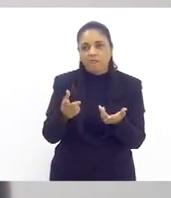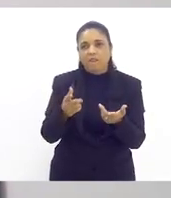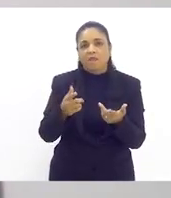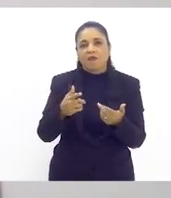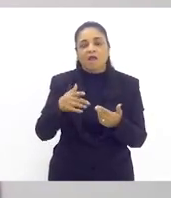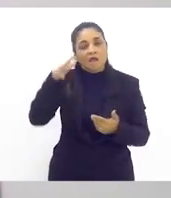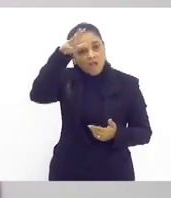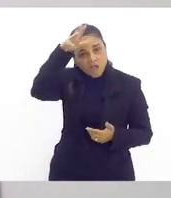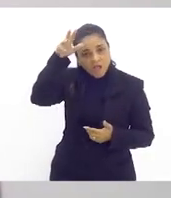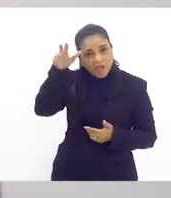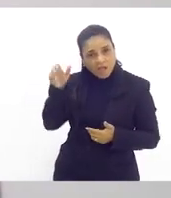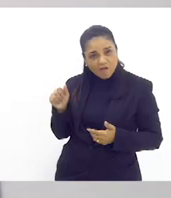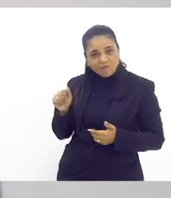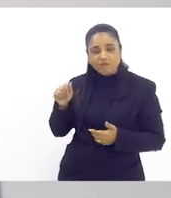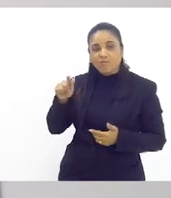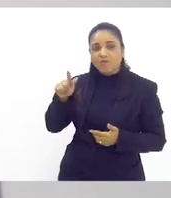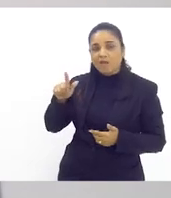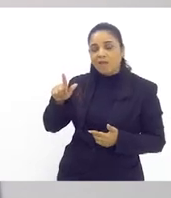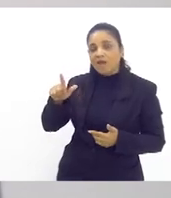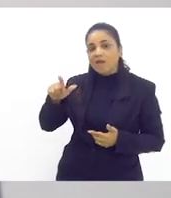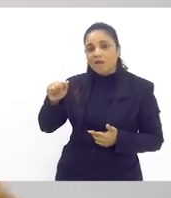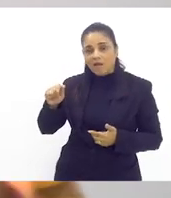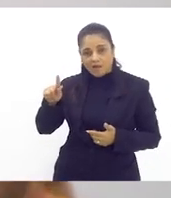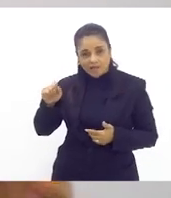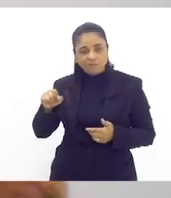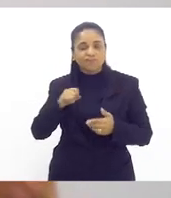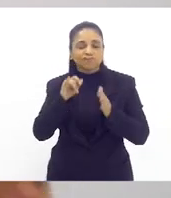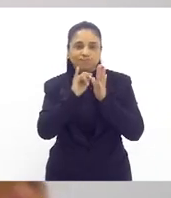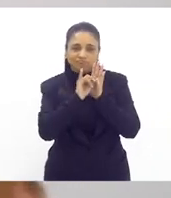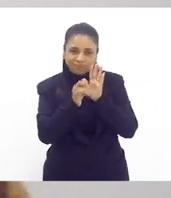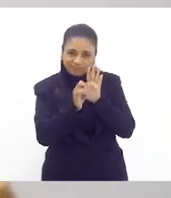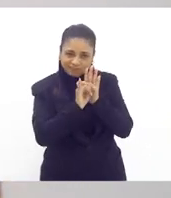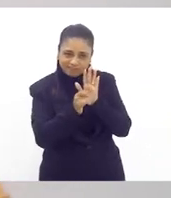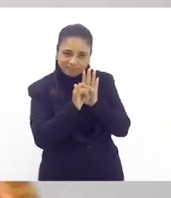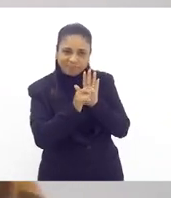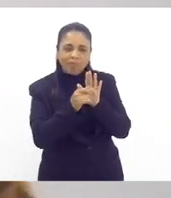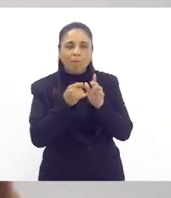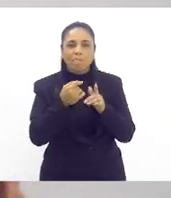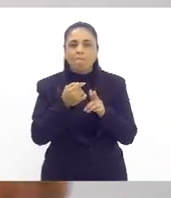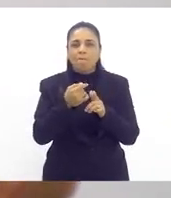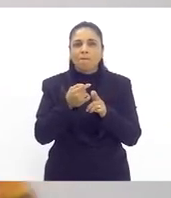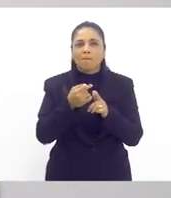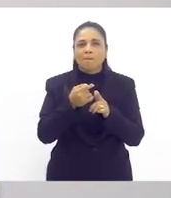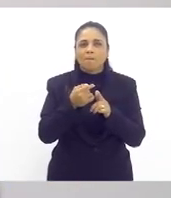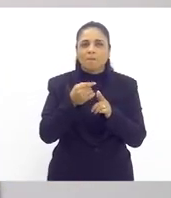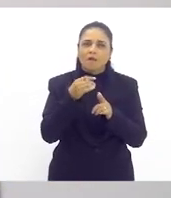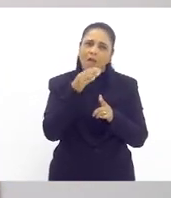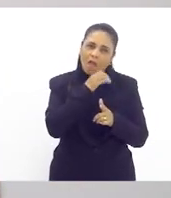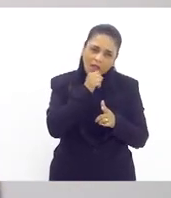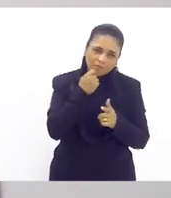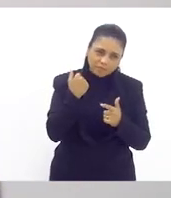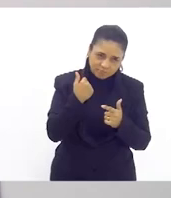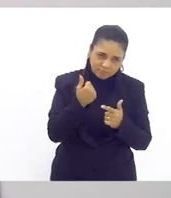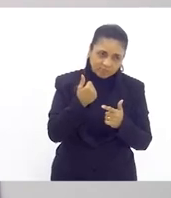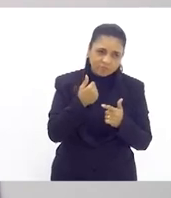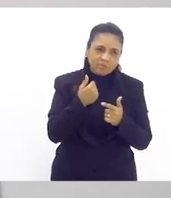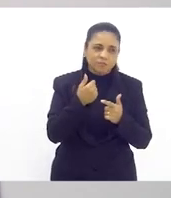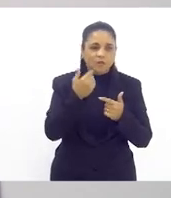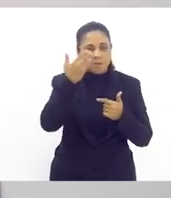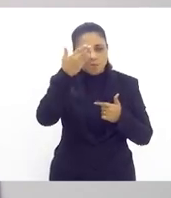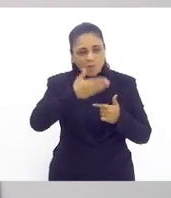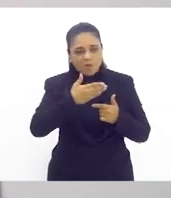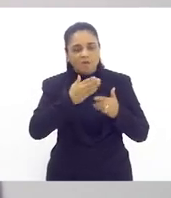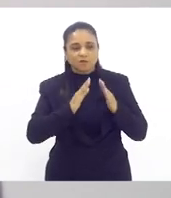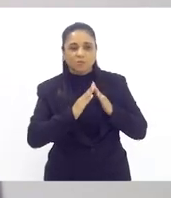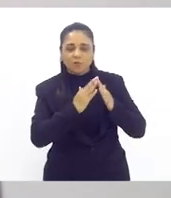também fiquei feliz de conhecer aqui a gente fez um edital é recente já nem mais tão recente assim mas para os povos e